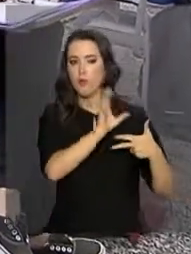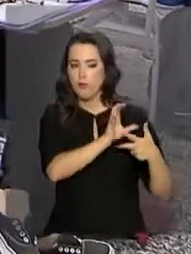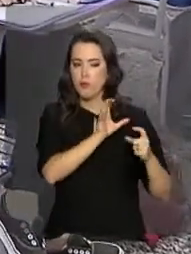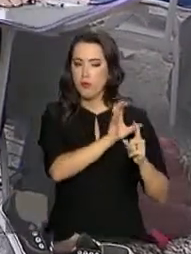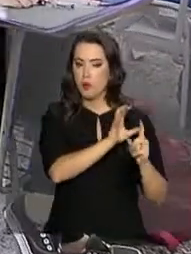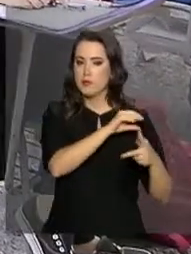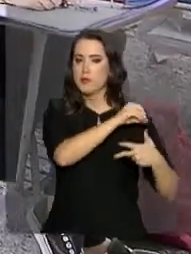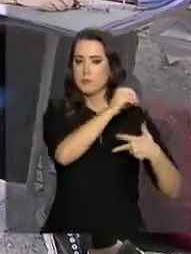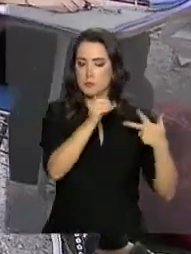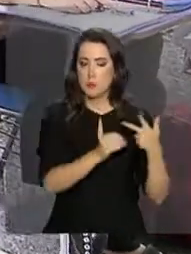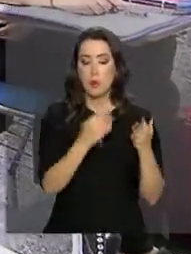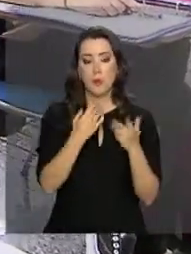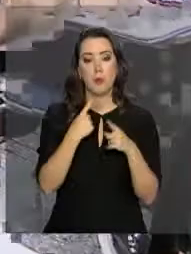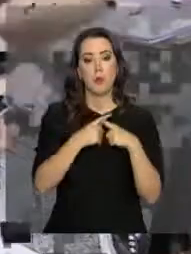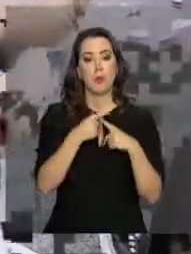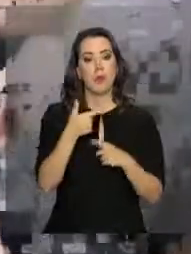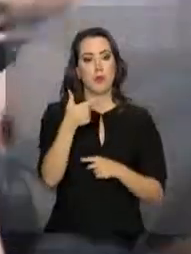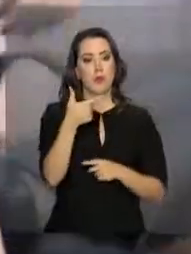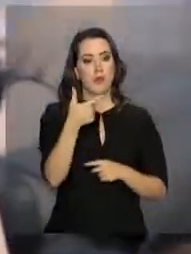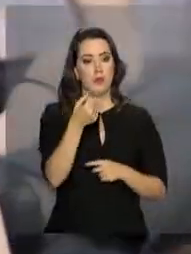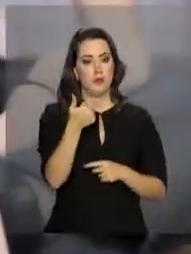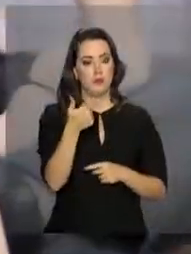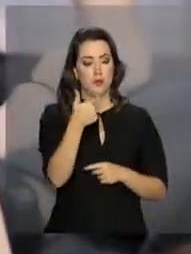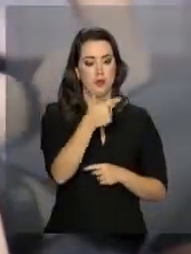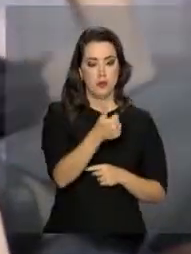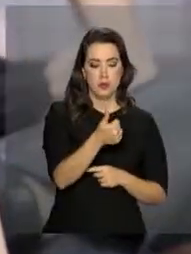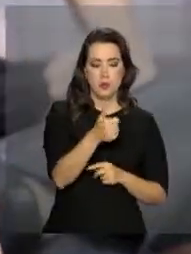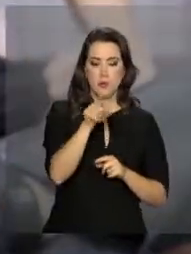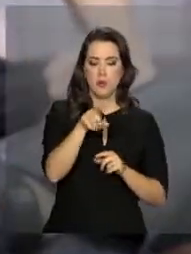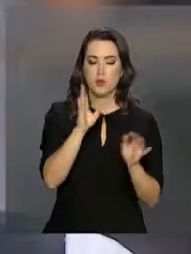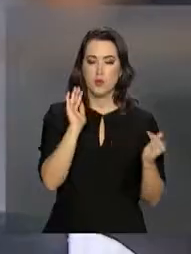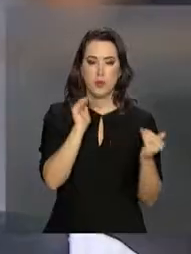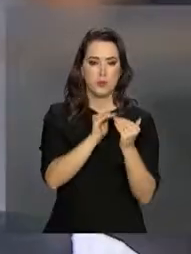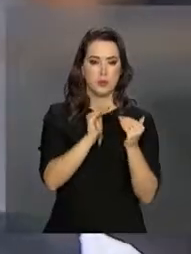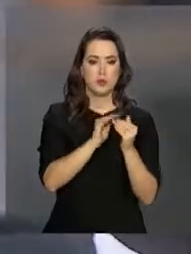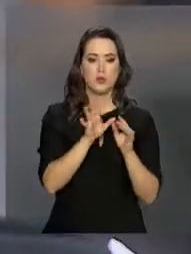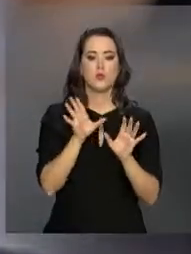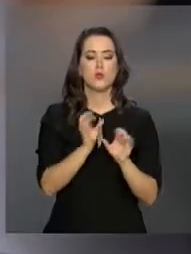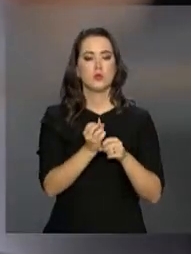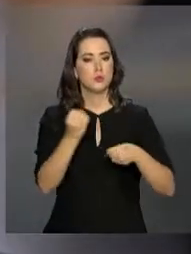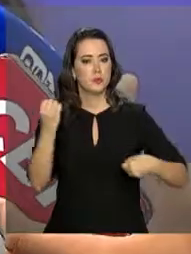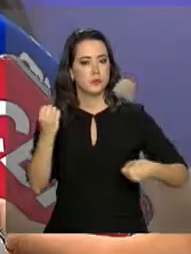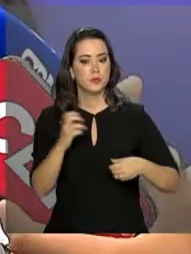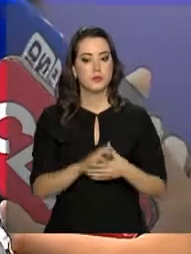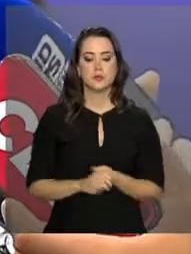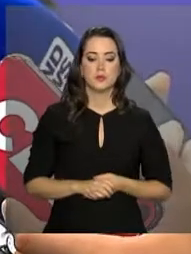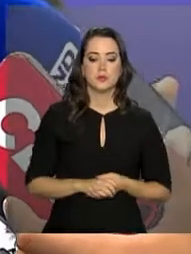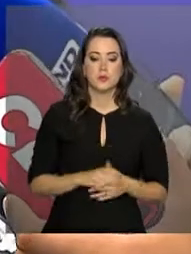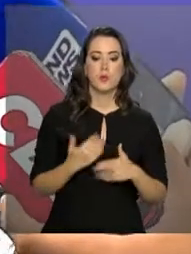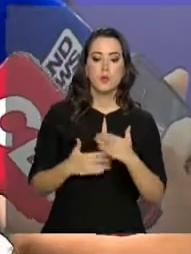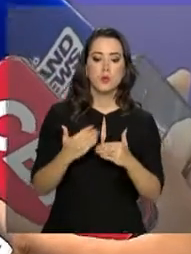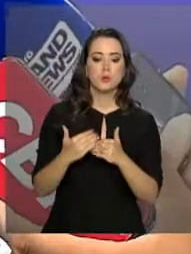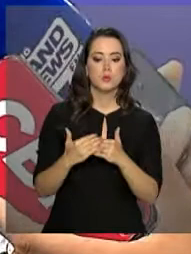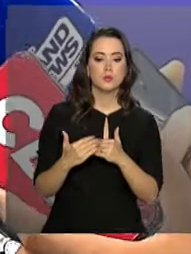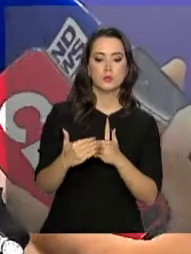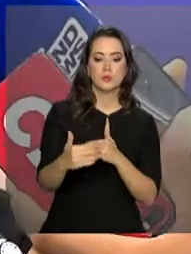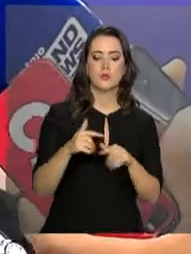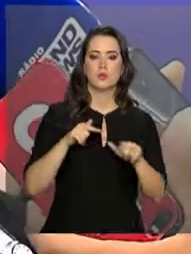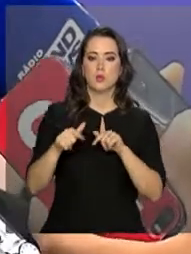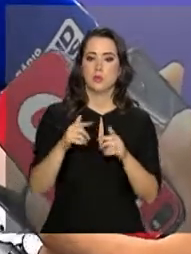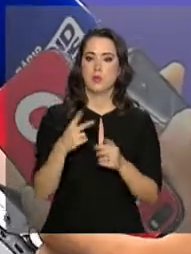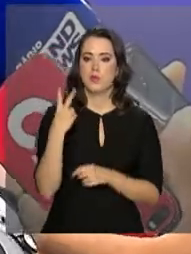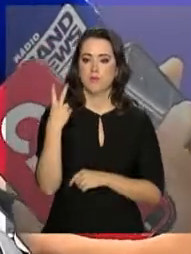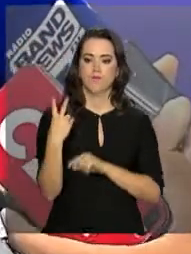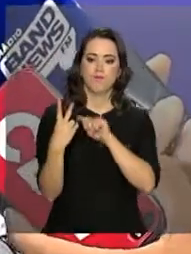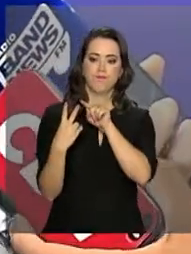2021 as provas contemplam o conhecimento com foco na formação profissional continuará sendo executado em dois